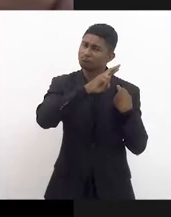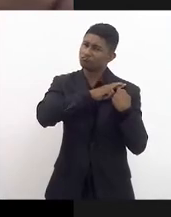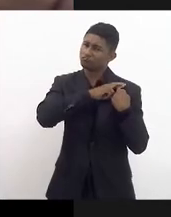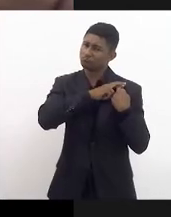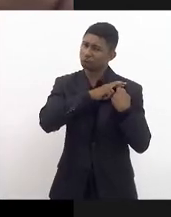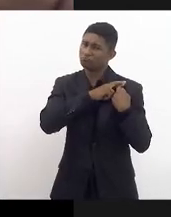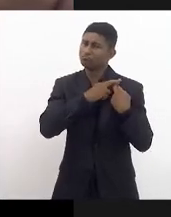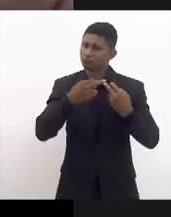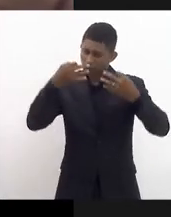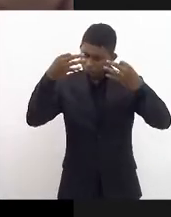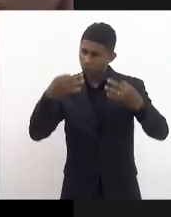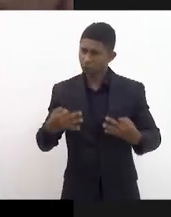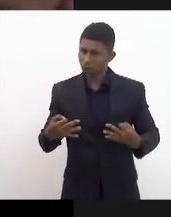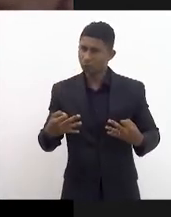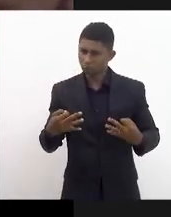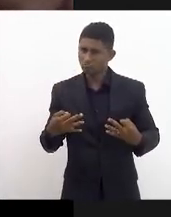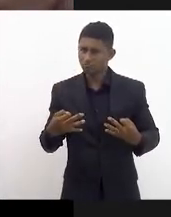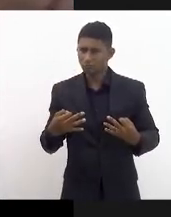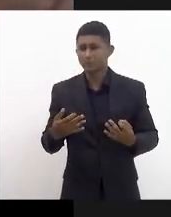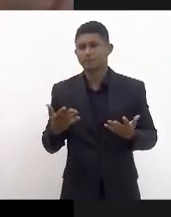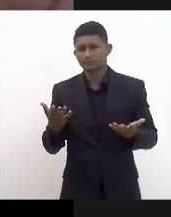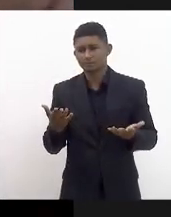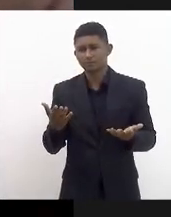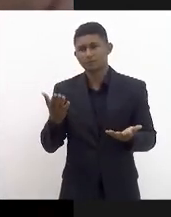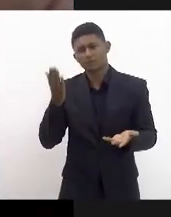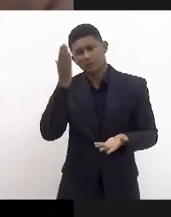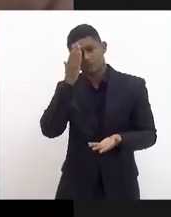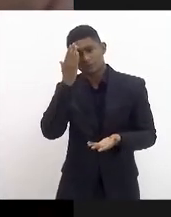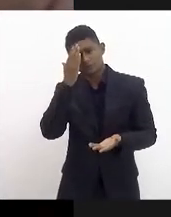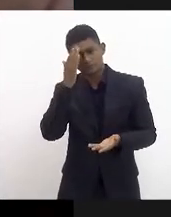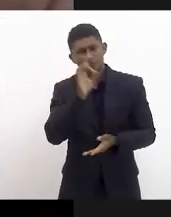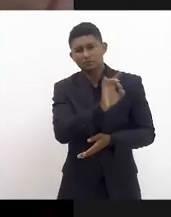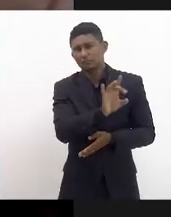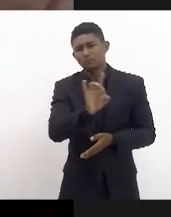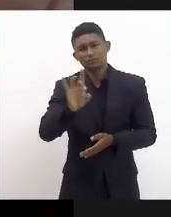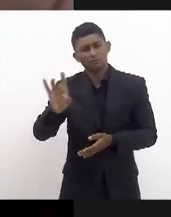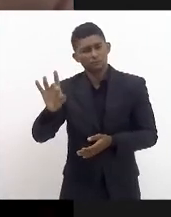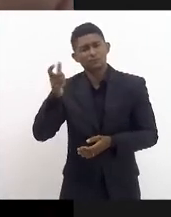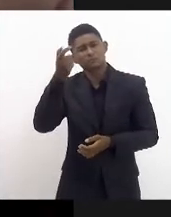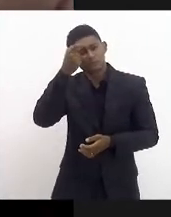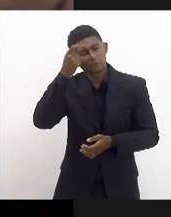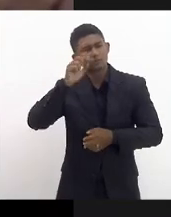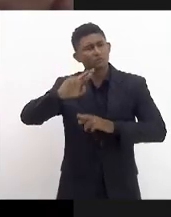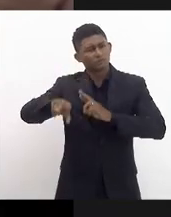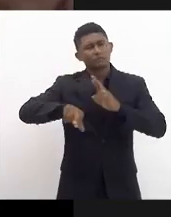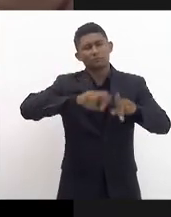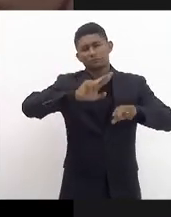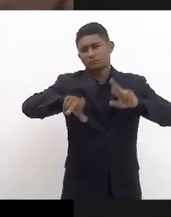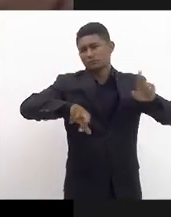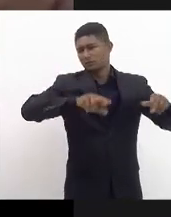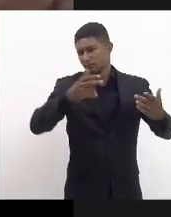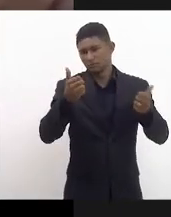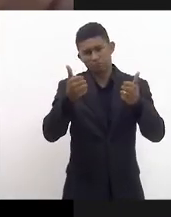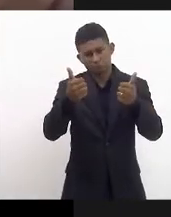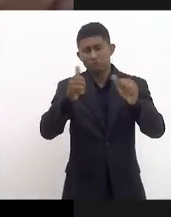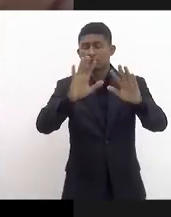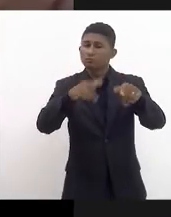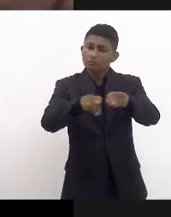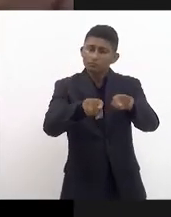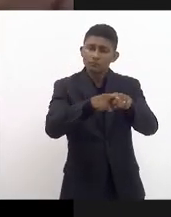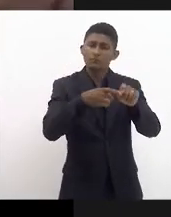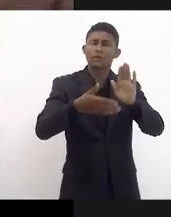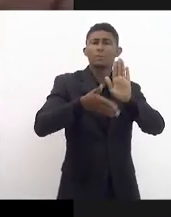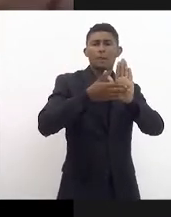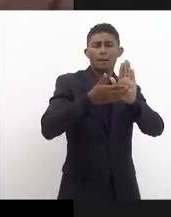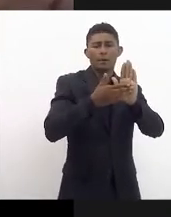atitude republicana, entendendo as nossas matizes ideológicas, entendendo as pautas que para nós